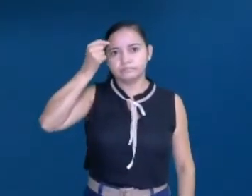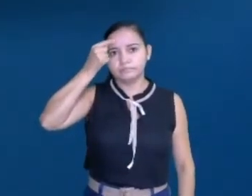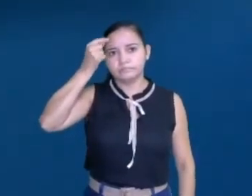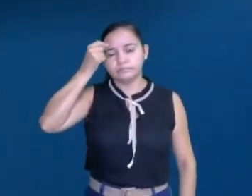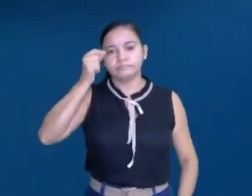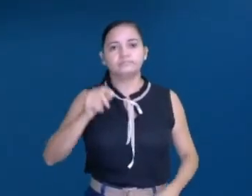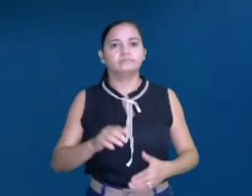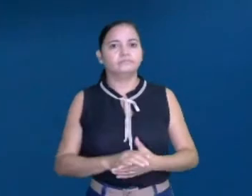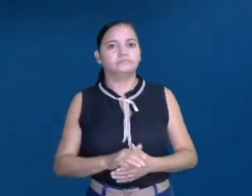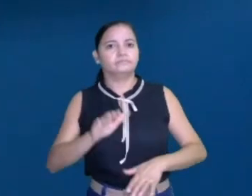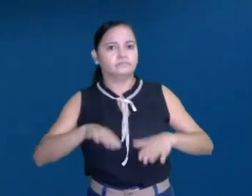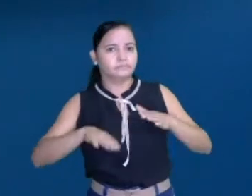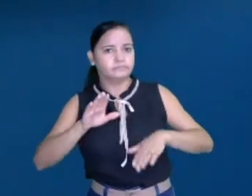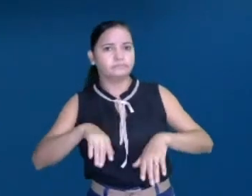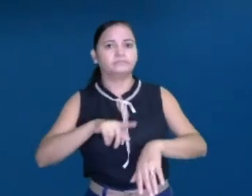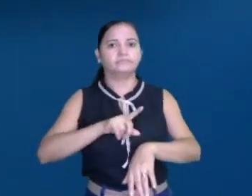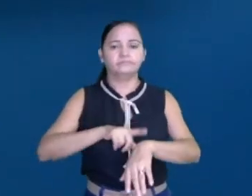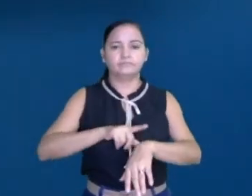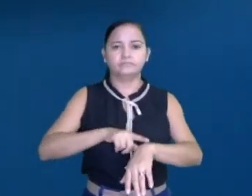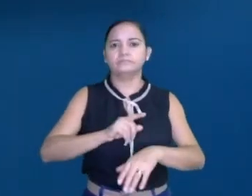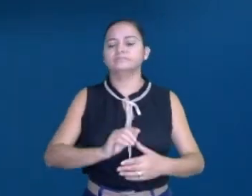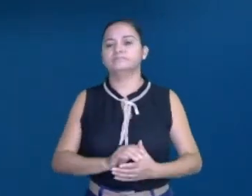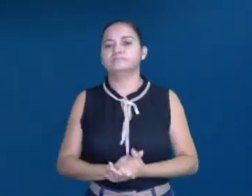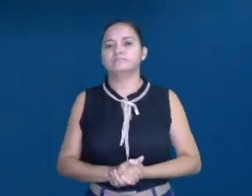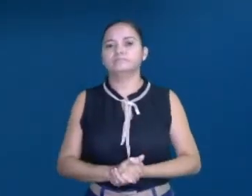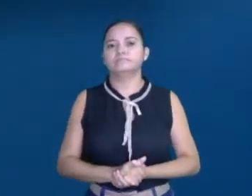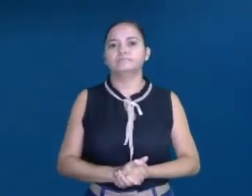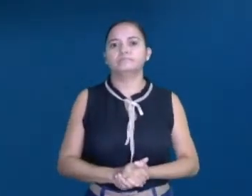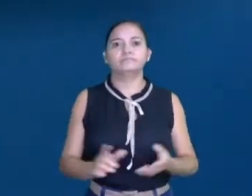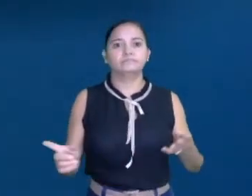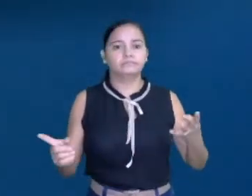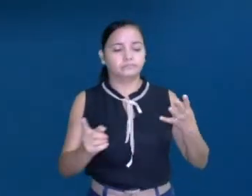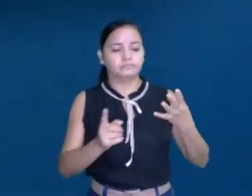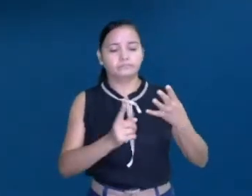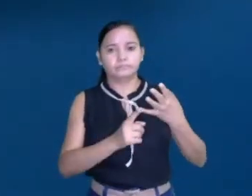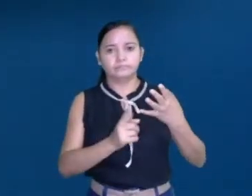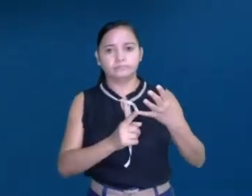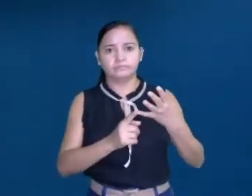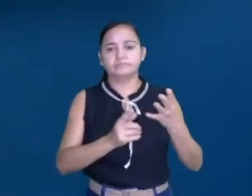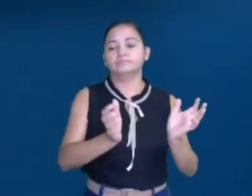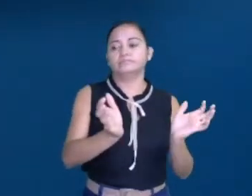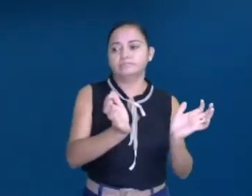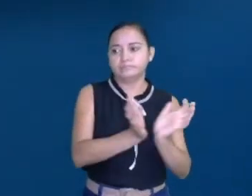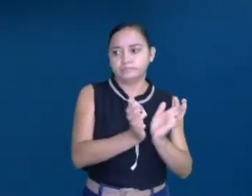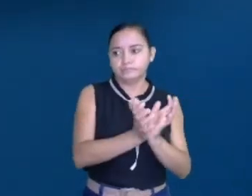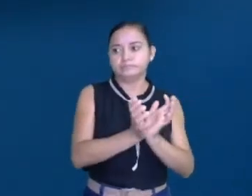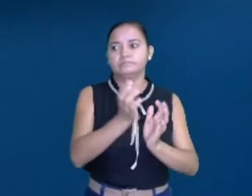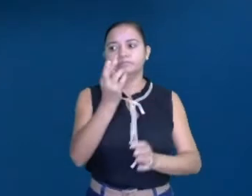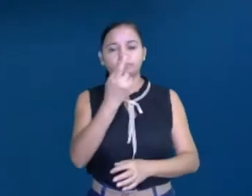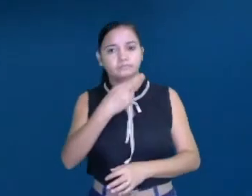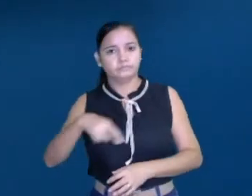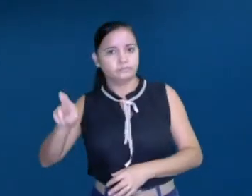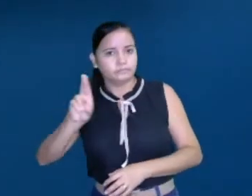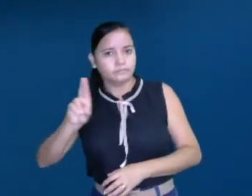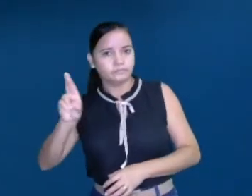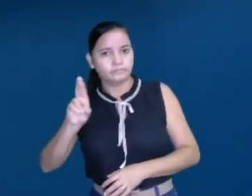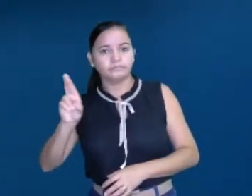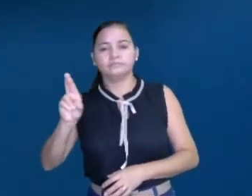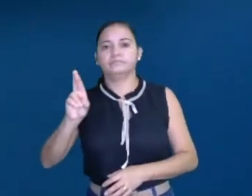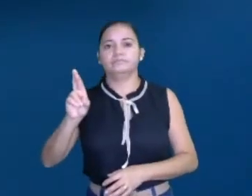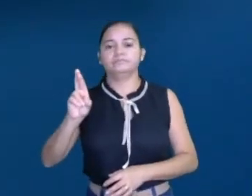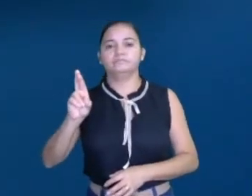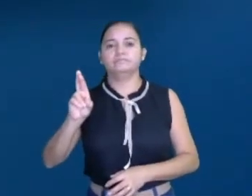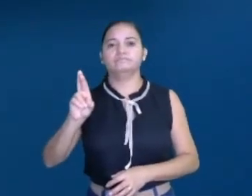tempo do nosso dia a dia. O grupo religioso, que são as instituições religiosas, como templos,